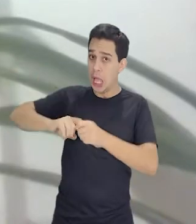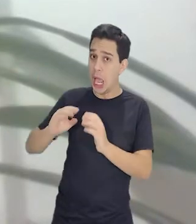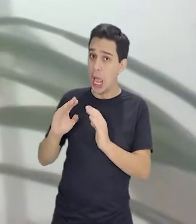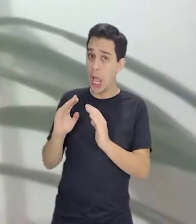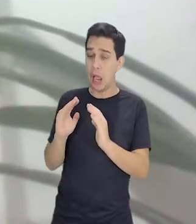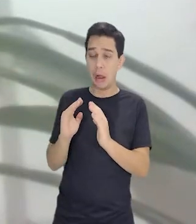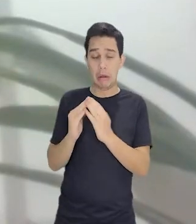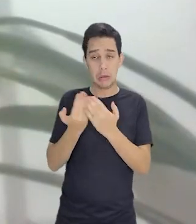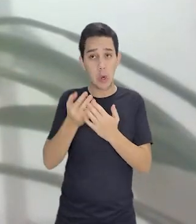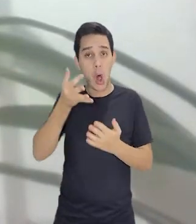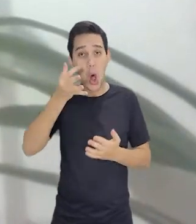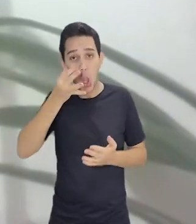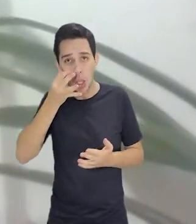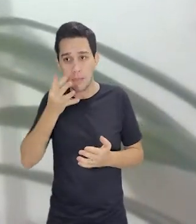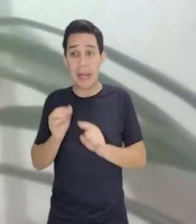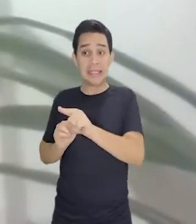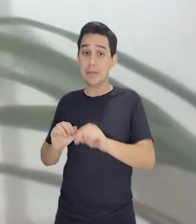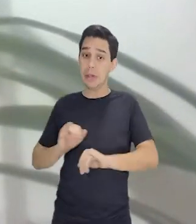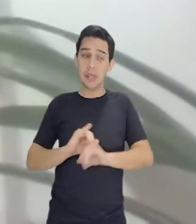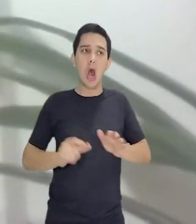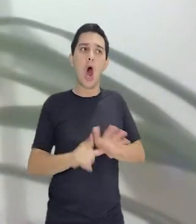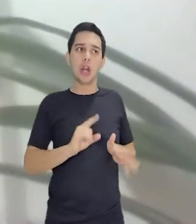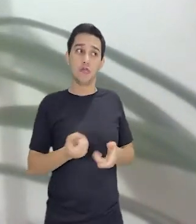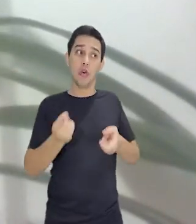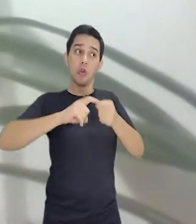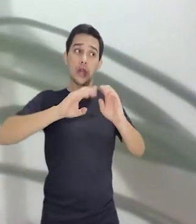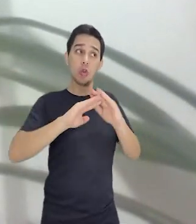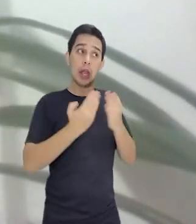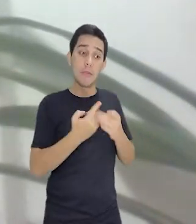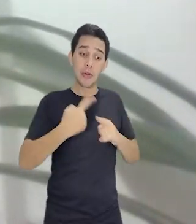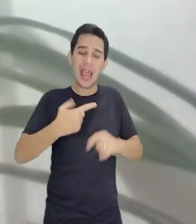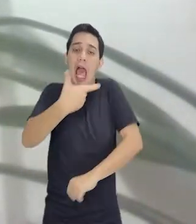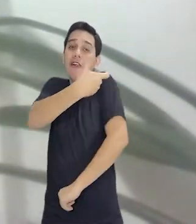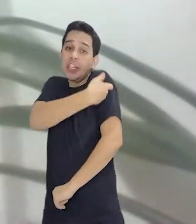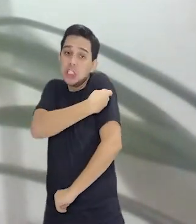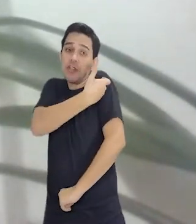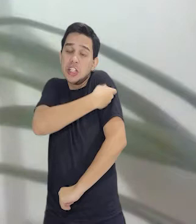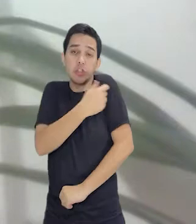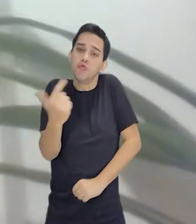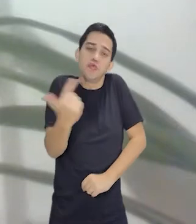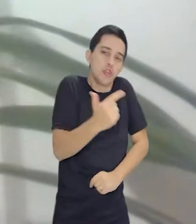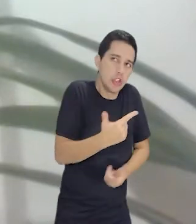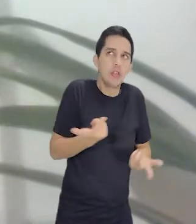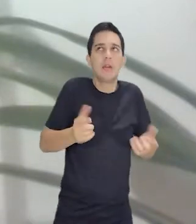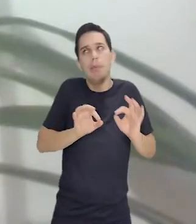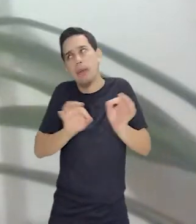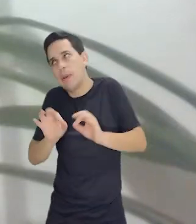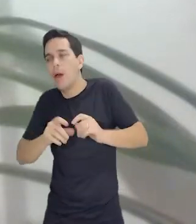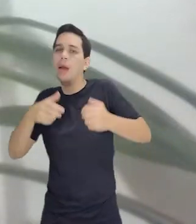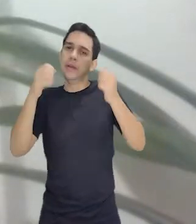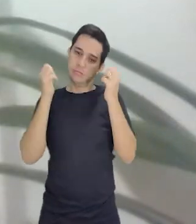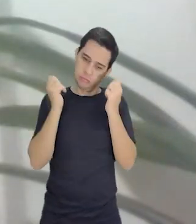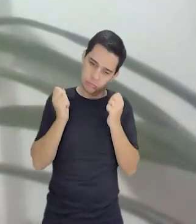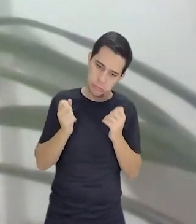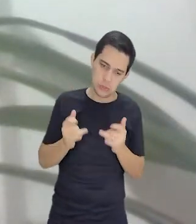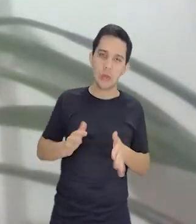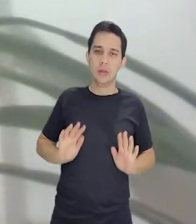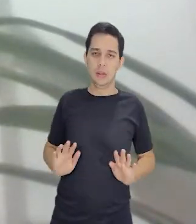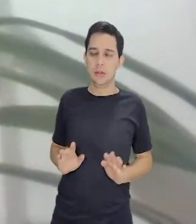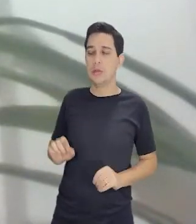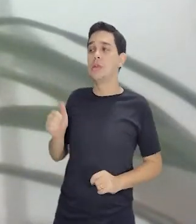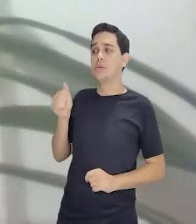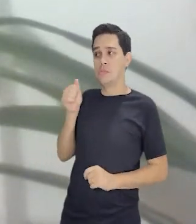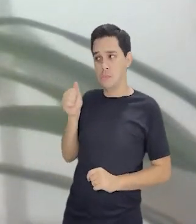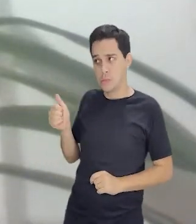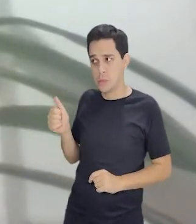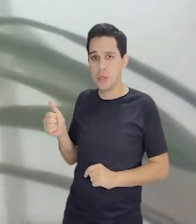a vacinação, necessidade de outro tipo de planejamento. Então, foi com esse fundamento da autovinculação do